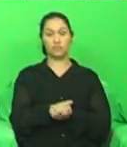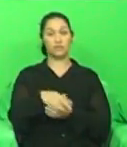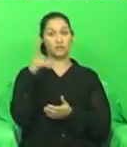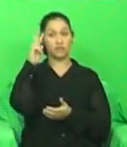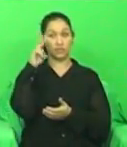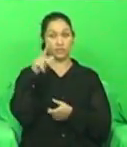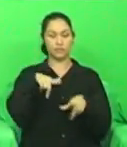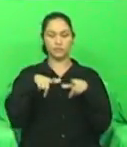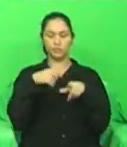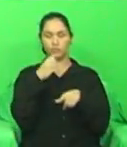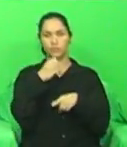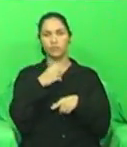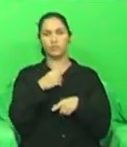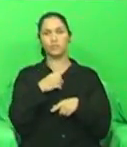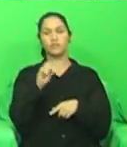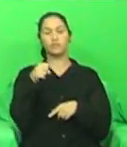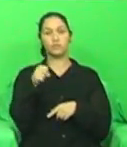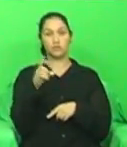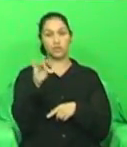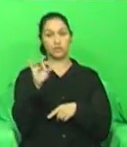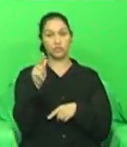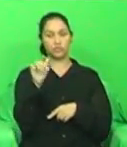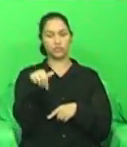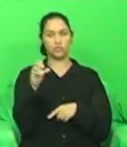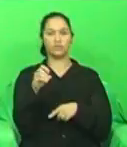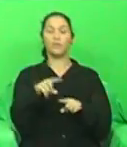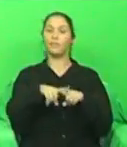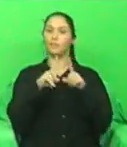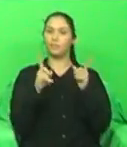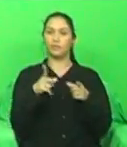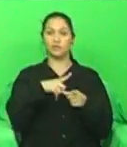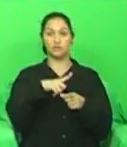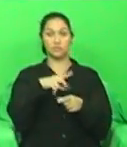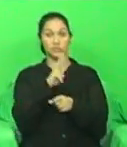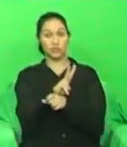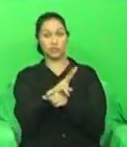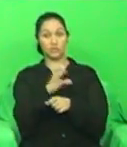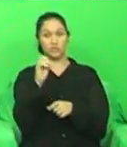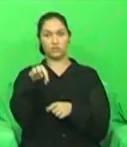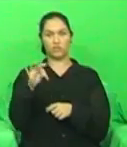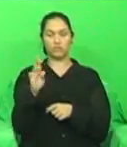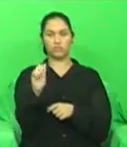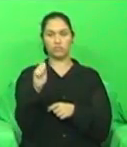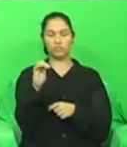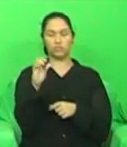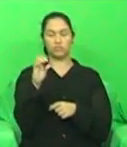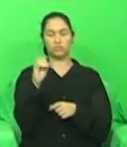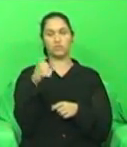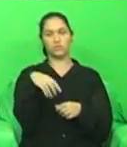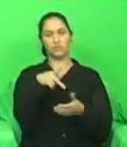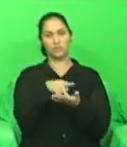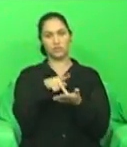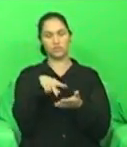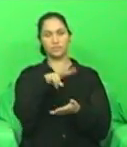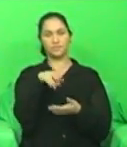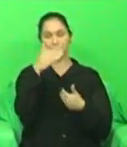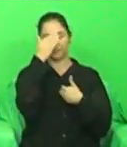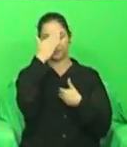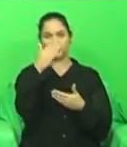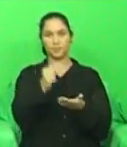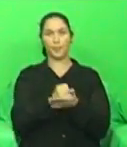mas assim como tenho contrato até abril essa gente ficar de olho e da verdade era obrigado pela contribuição